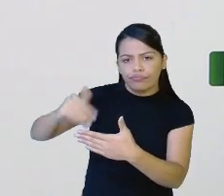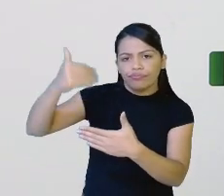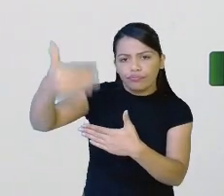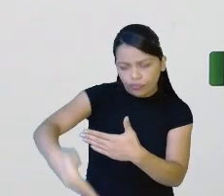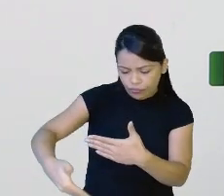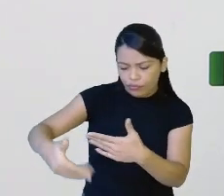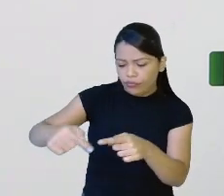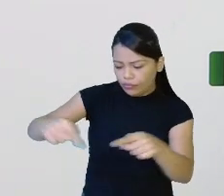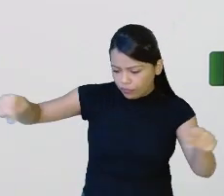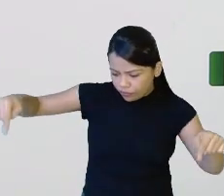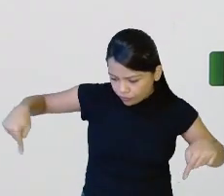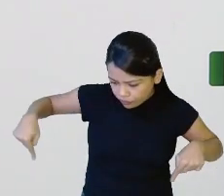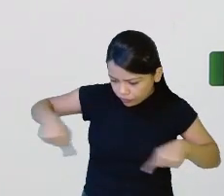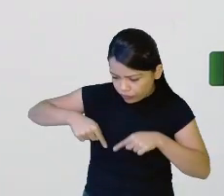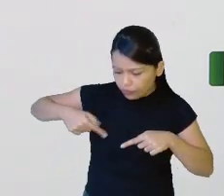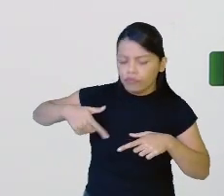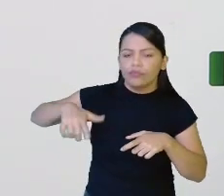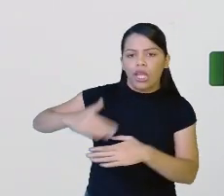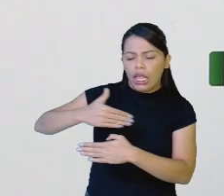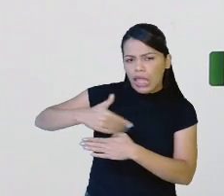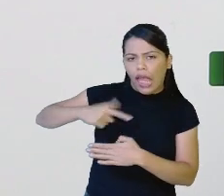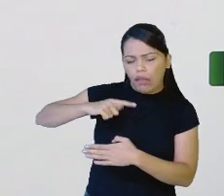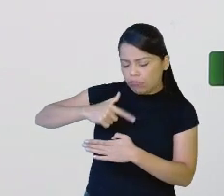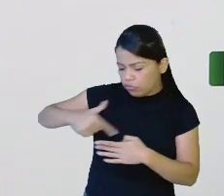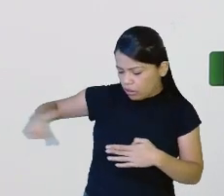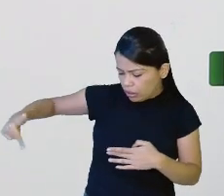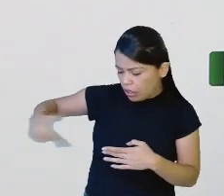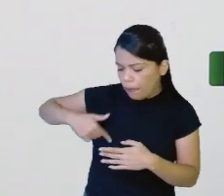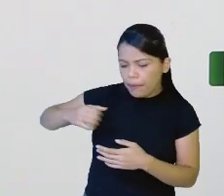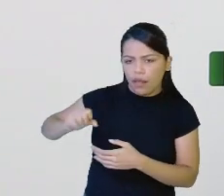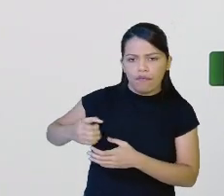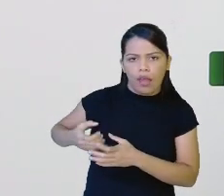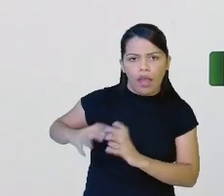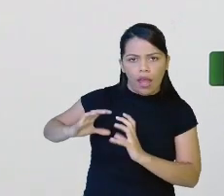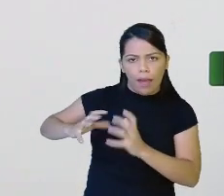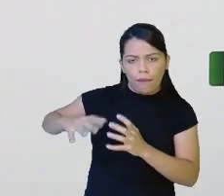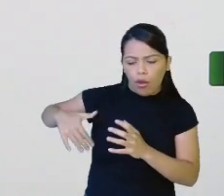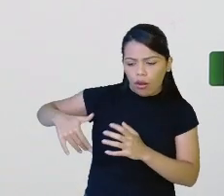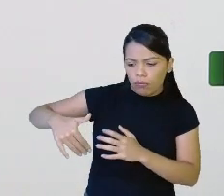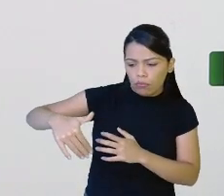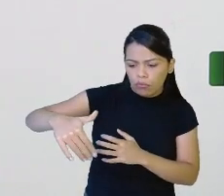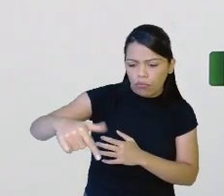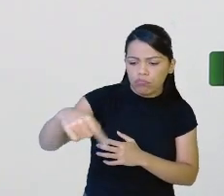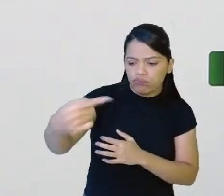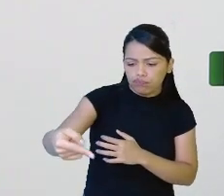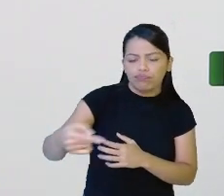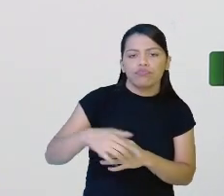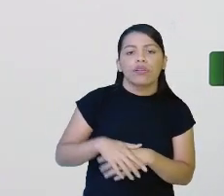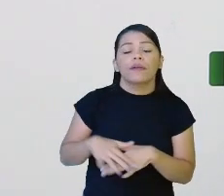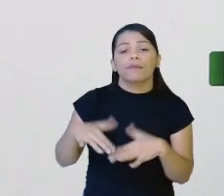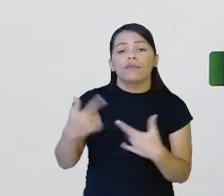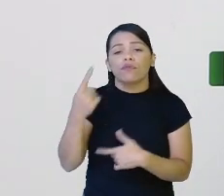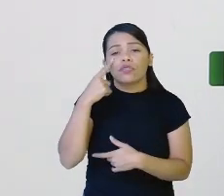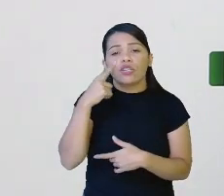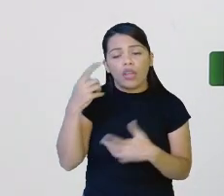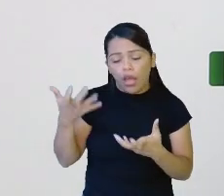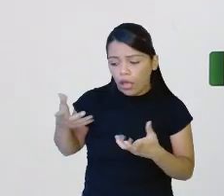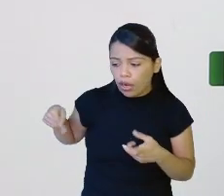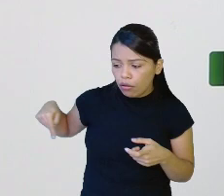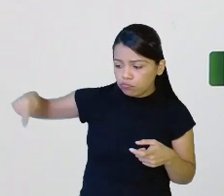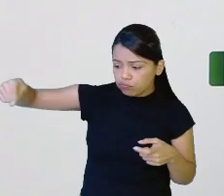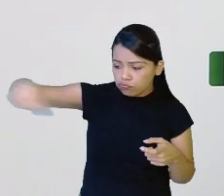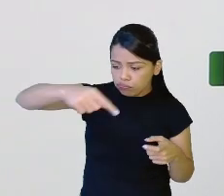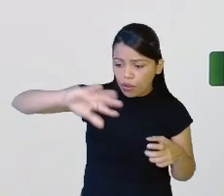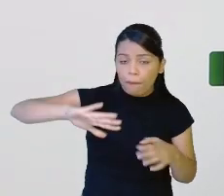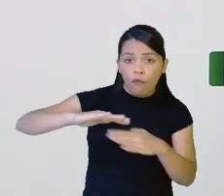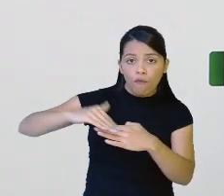está dentro do campo ou fora. Se você resolver dar uma volta ali, você já pensou em como fazer